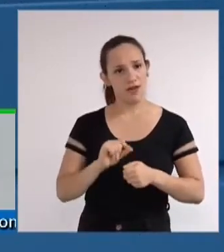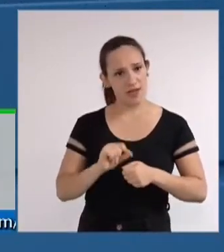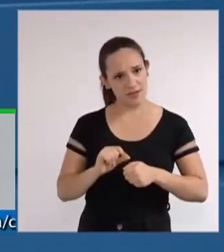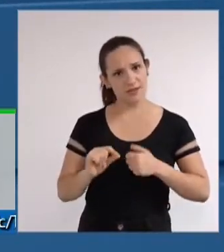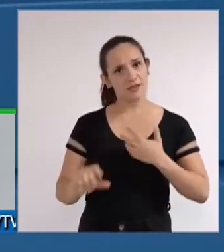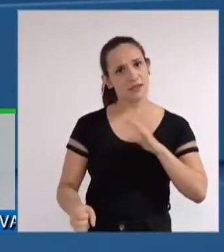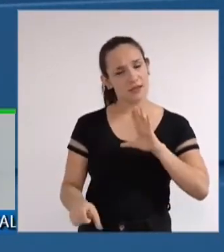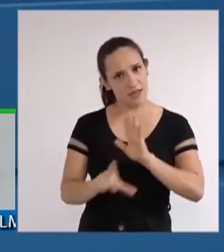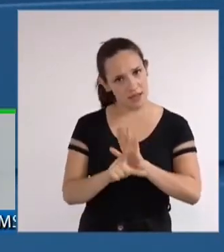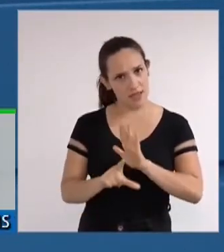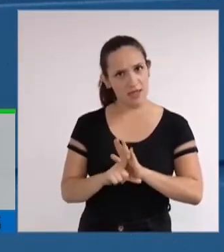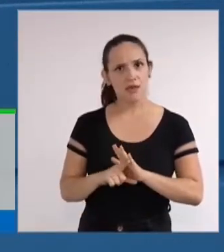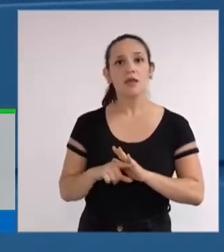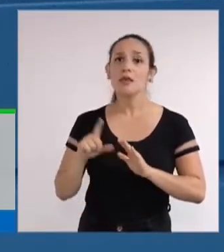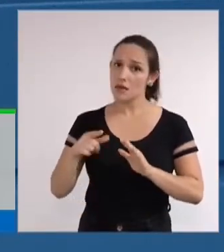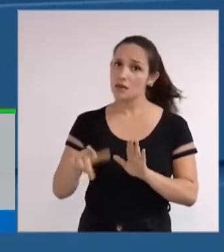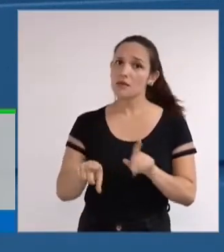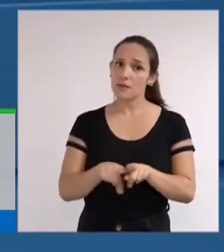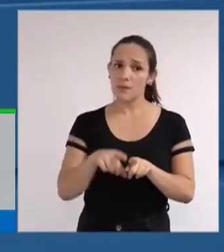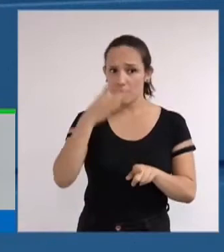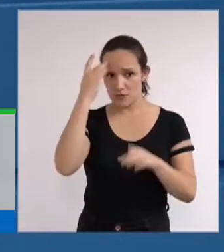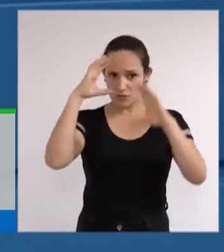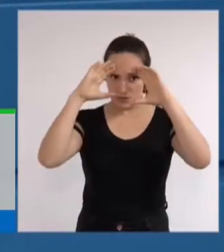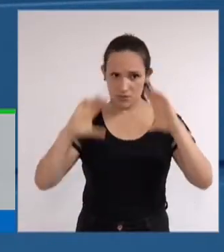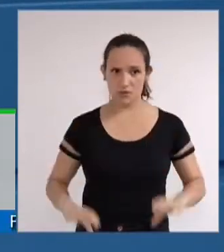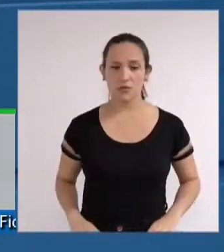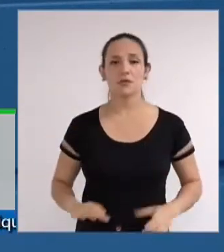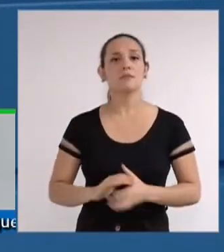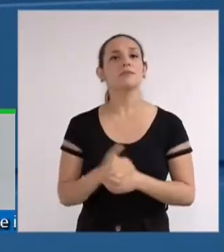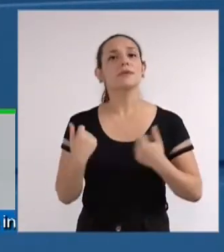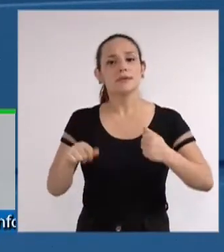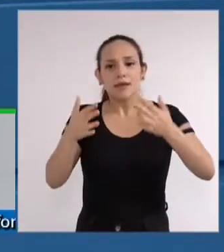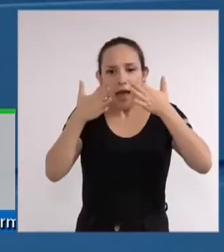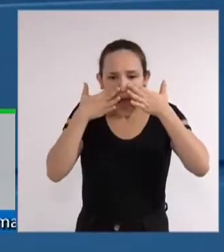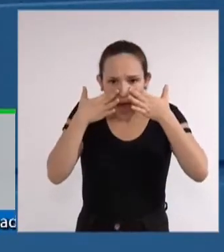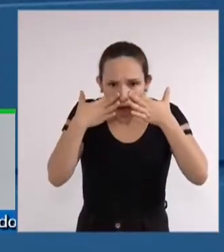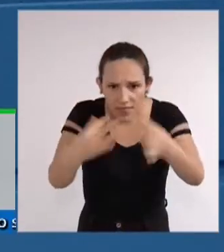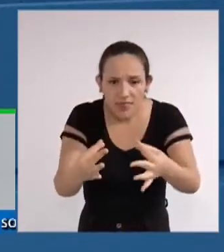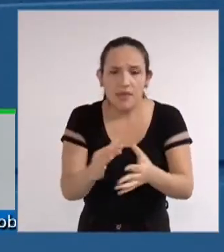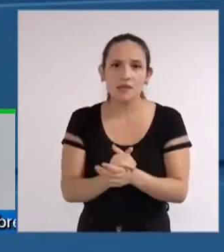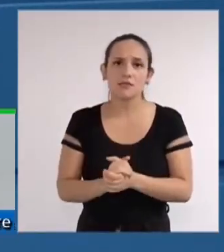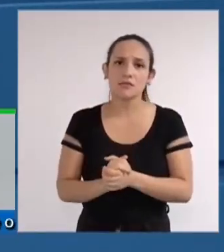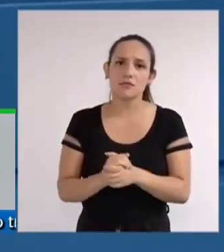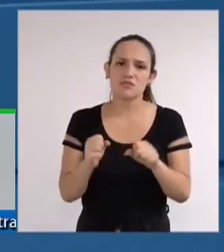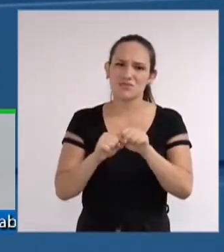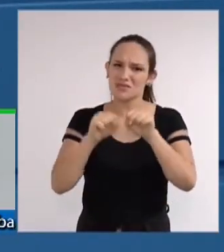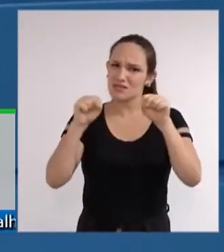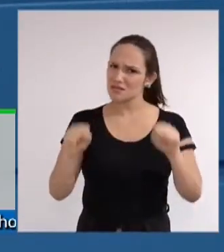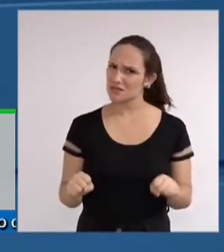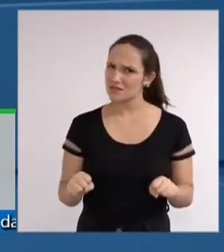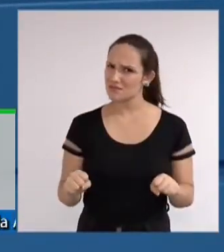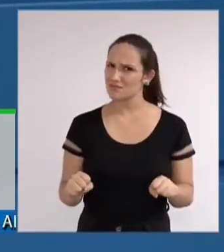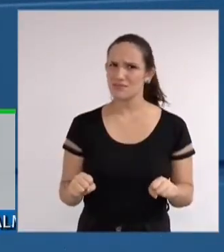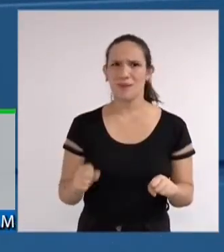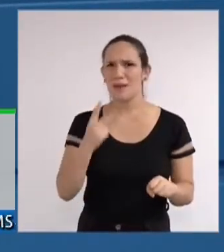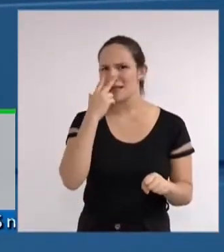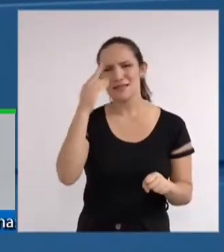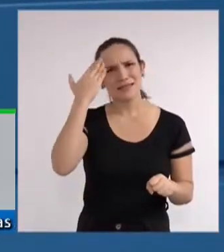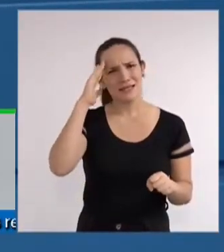cidadãos, temos que estar alerta a esse sistema